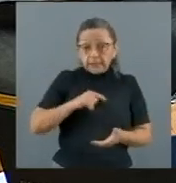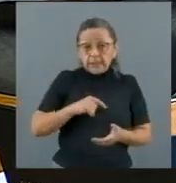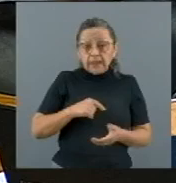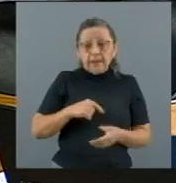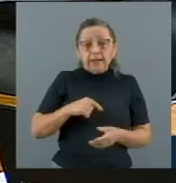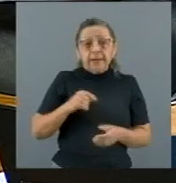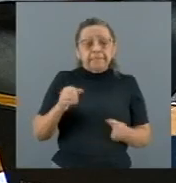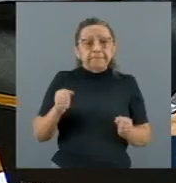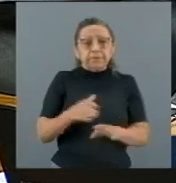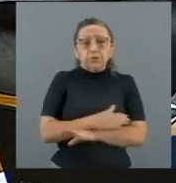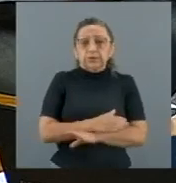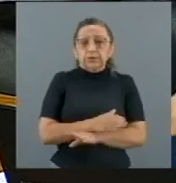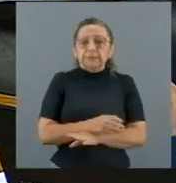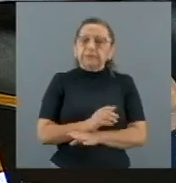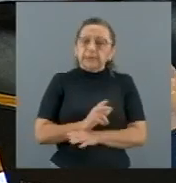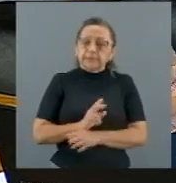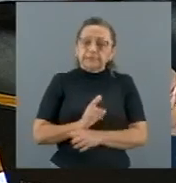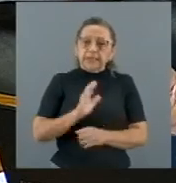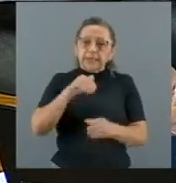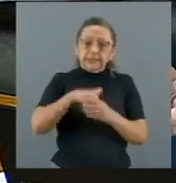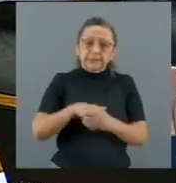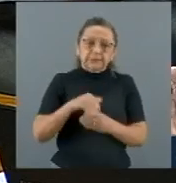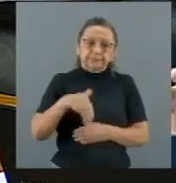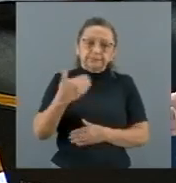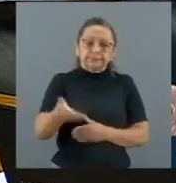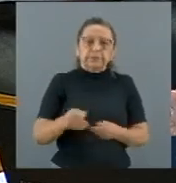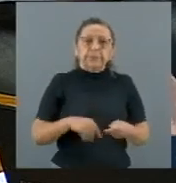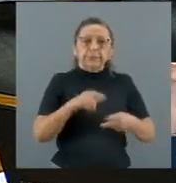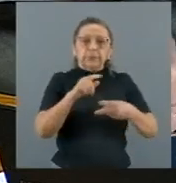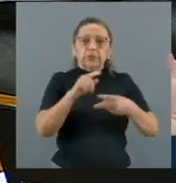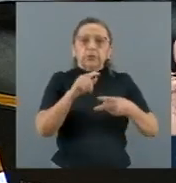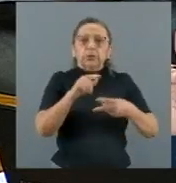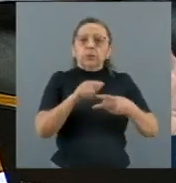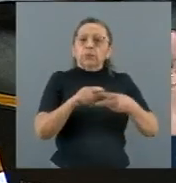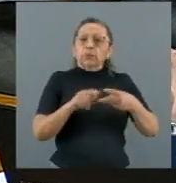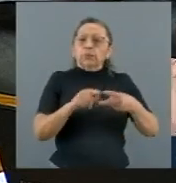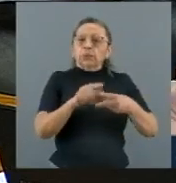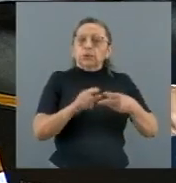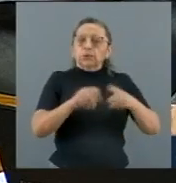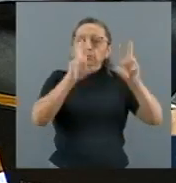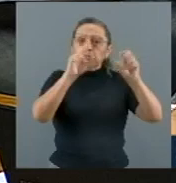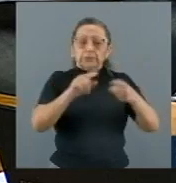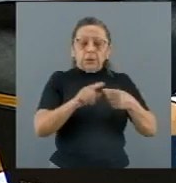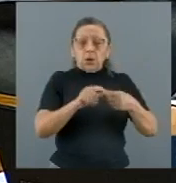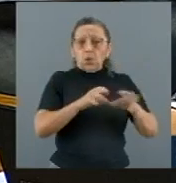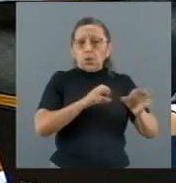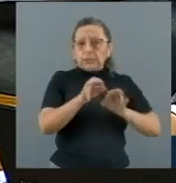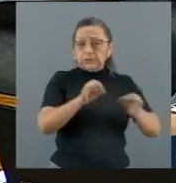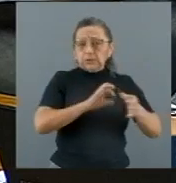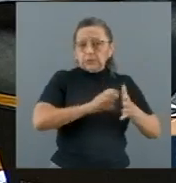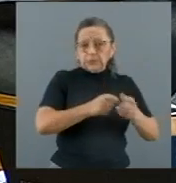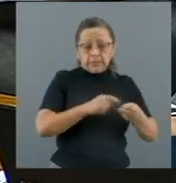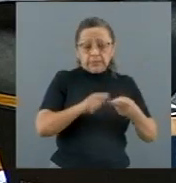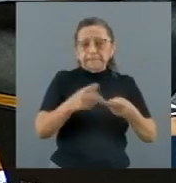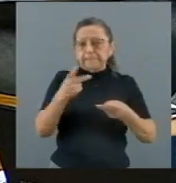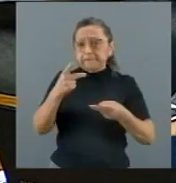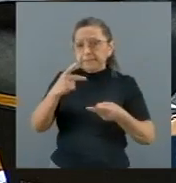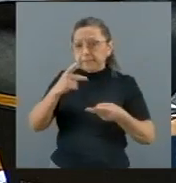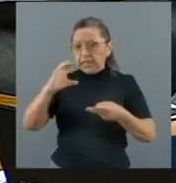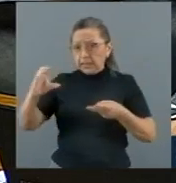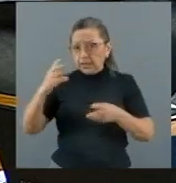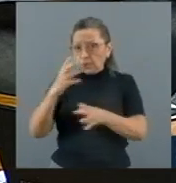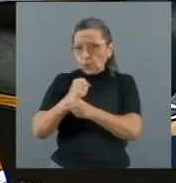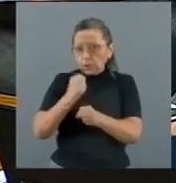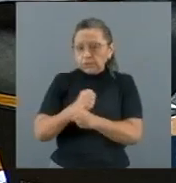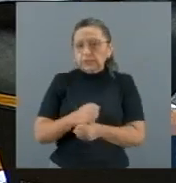para as eleições do ano subsequente. Os dois temas que nós estamos tratando aqui: organização partidária, prestação de contas, e essa